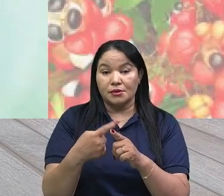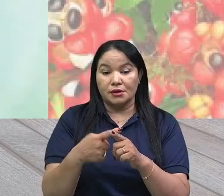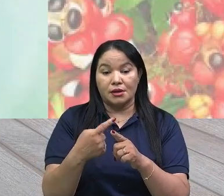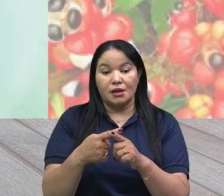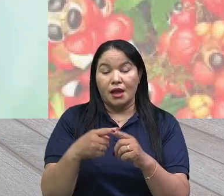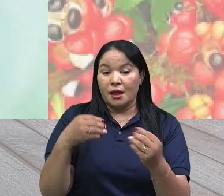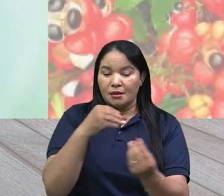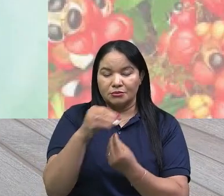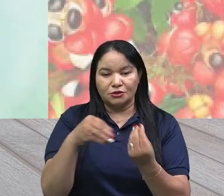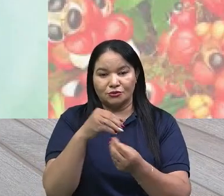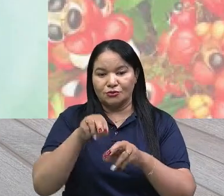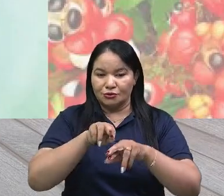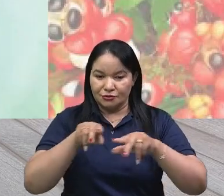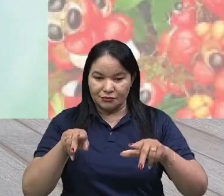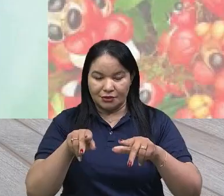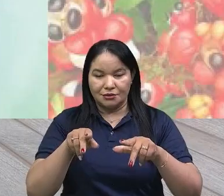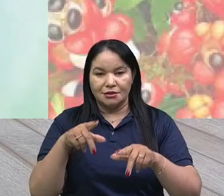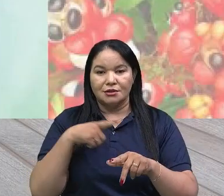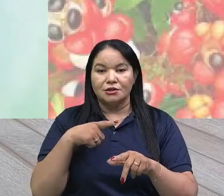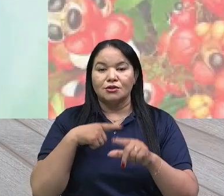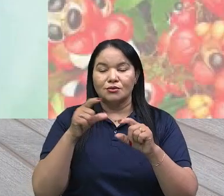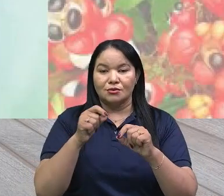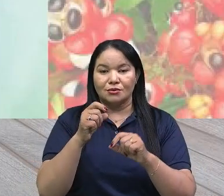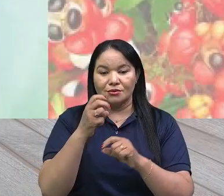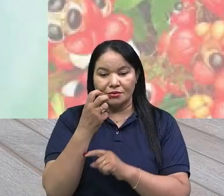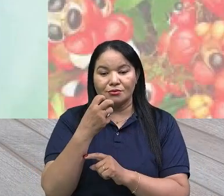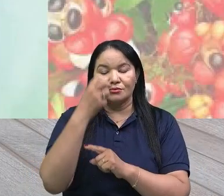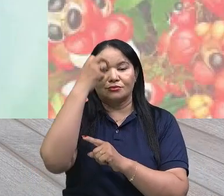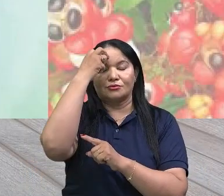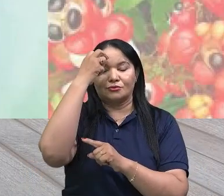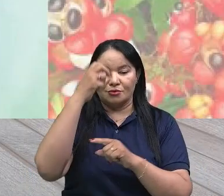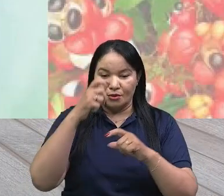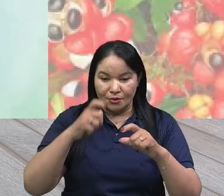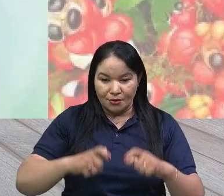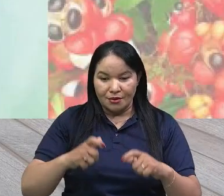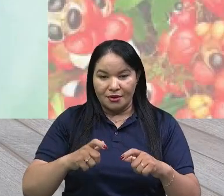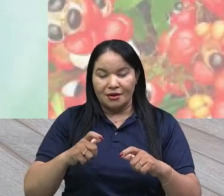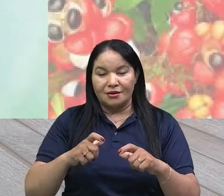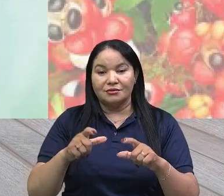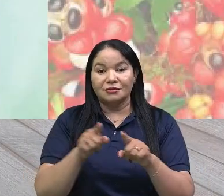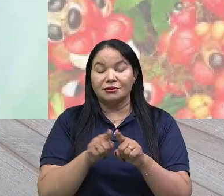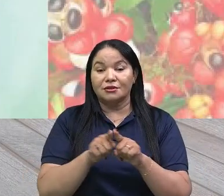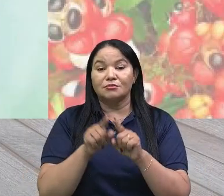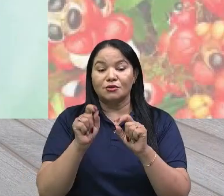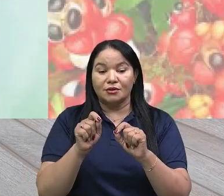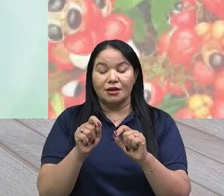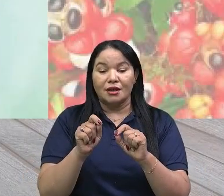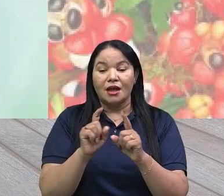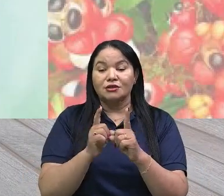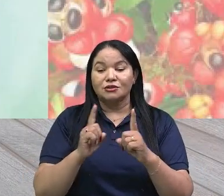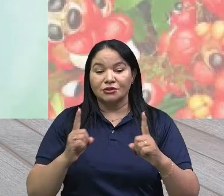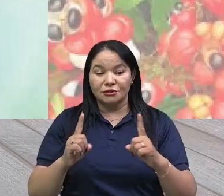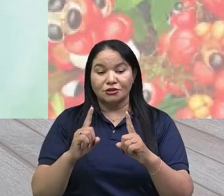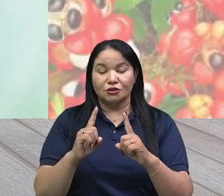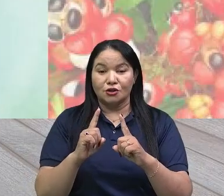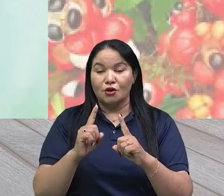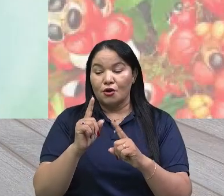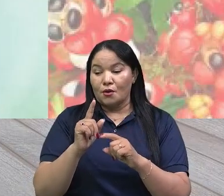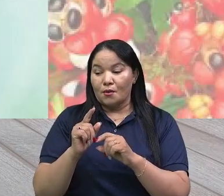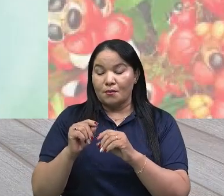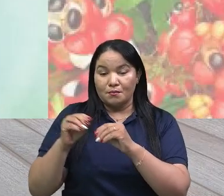diversas misturas, por conta do quê? Da força da cultura local, né, a dinâmica desses